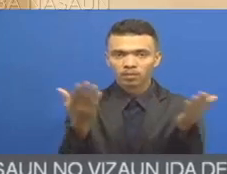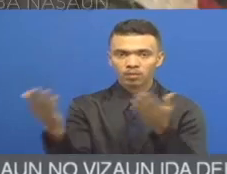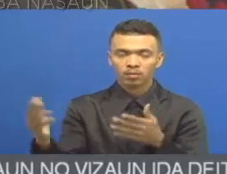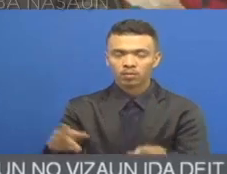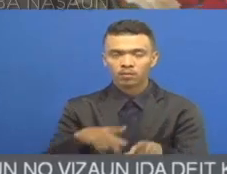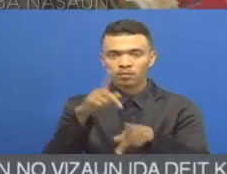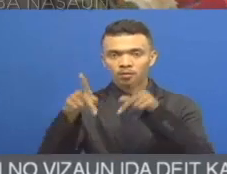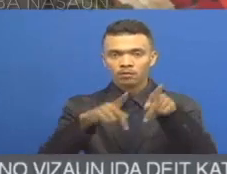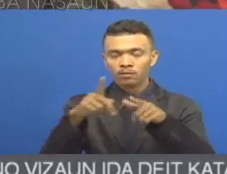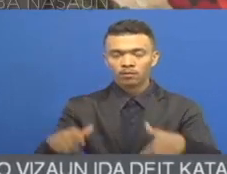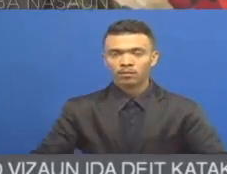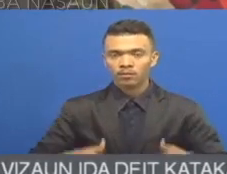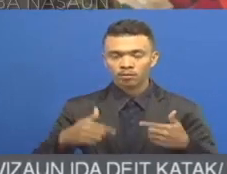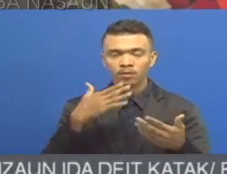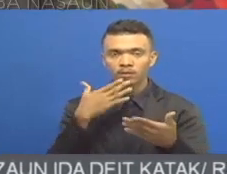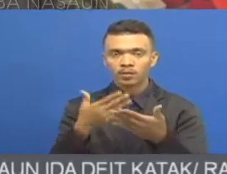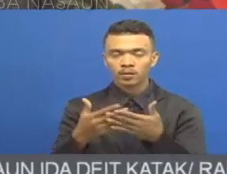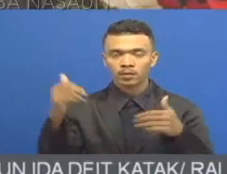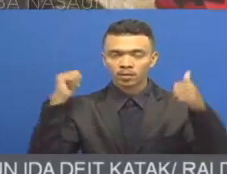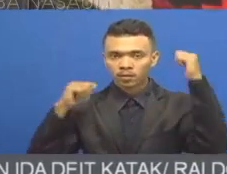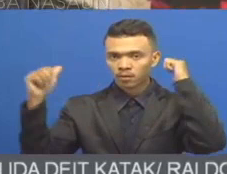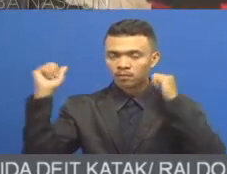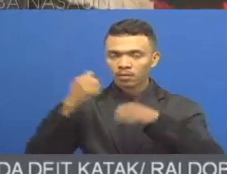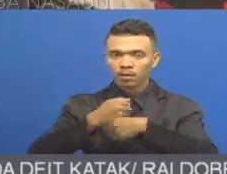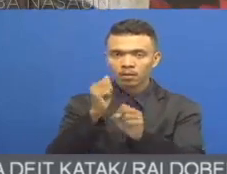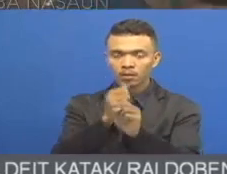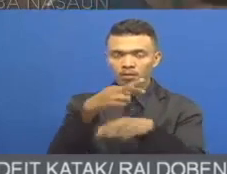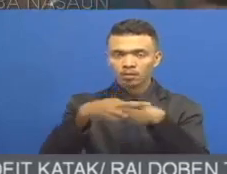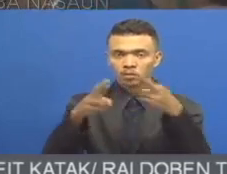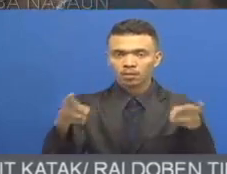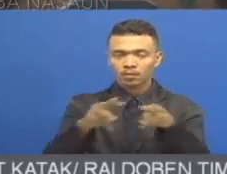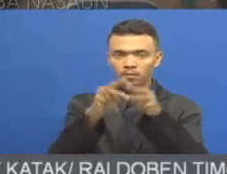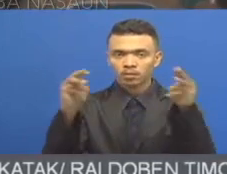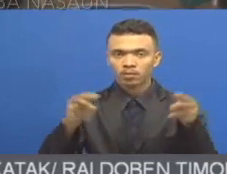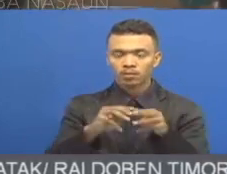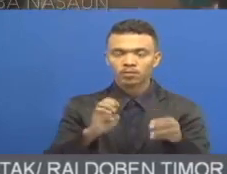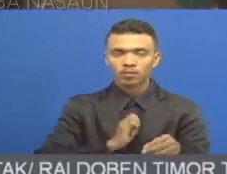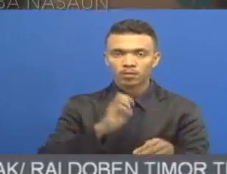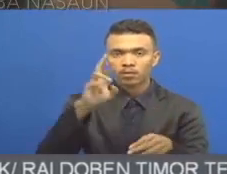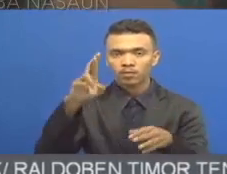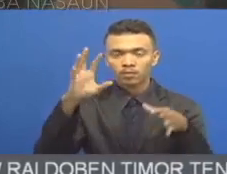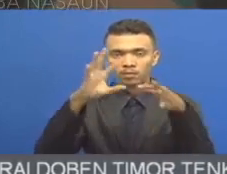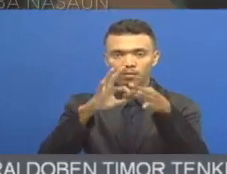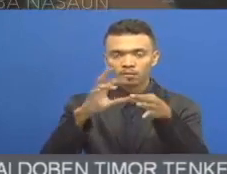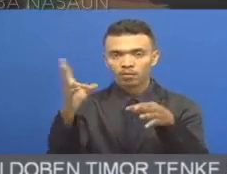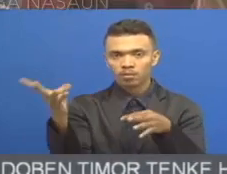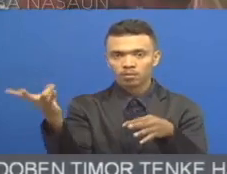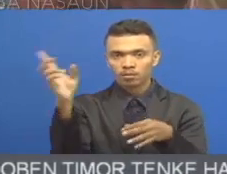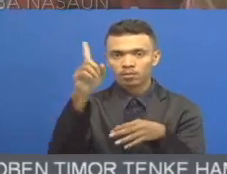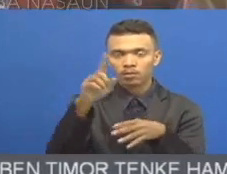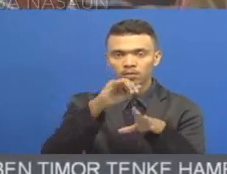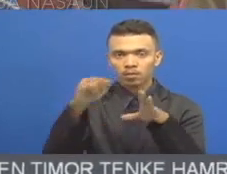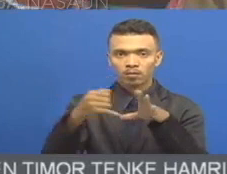morzeca. Atividade surumutune halau ia salão autoridade município Ermeira o total membro hitunulu resing ida composto